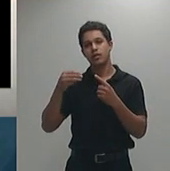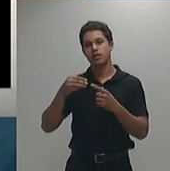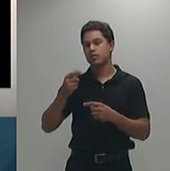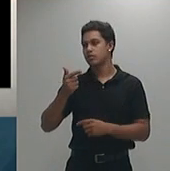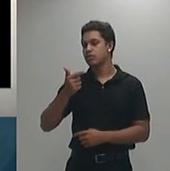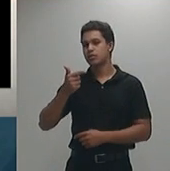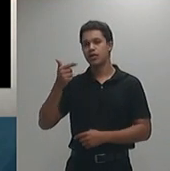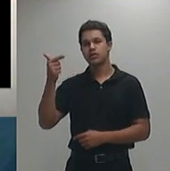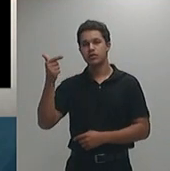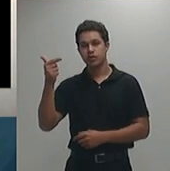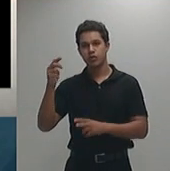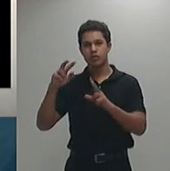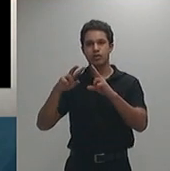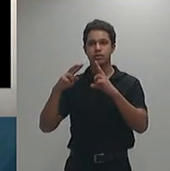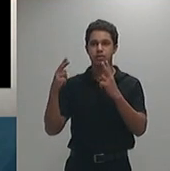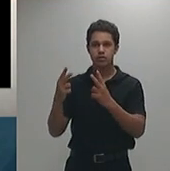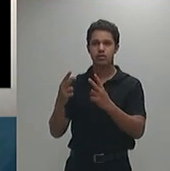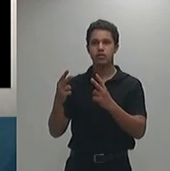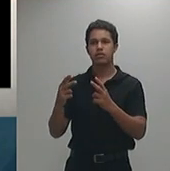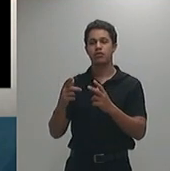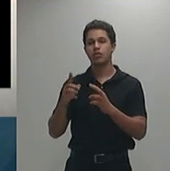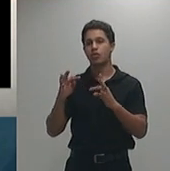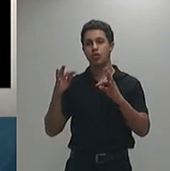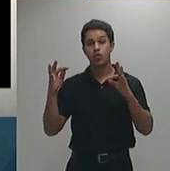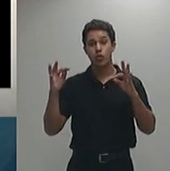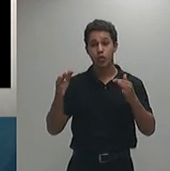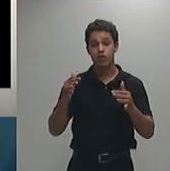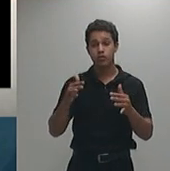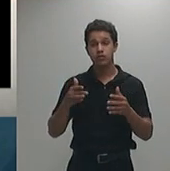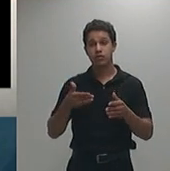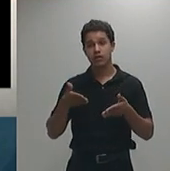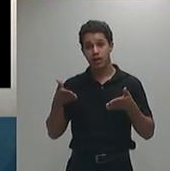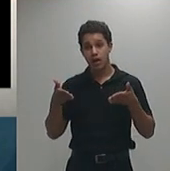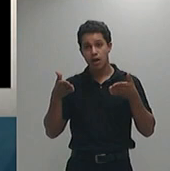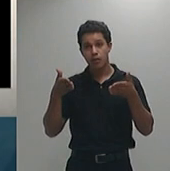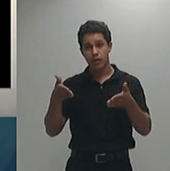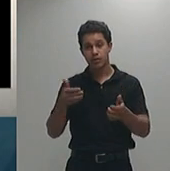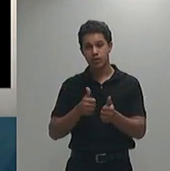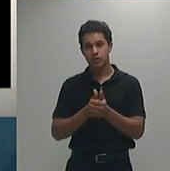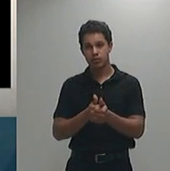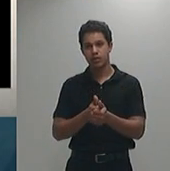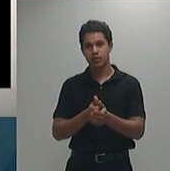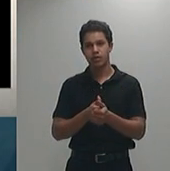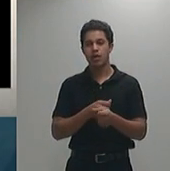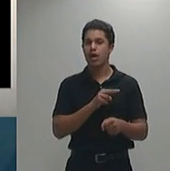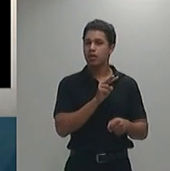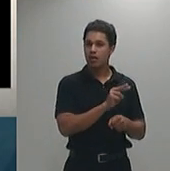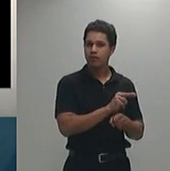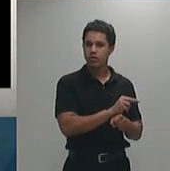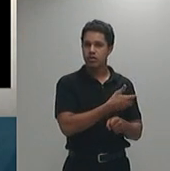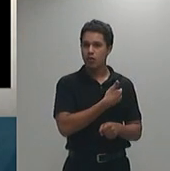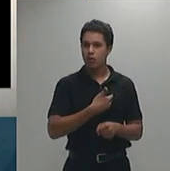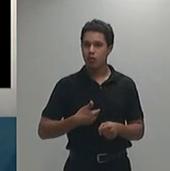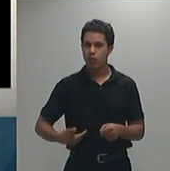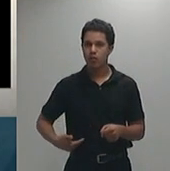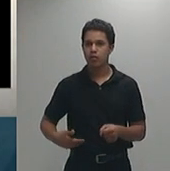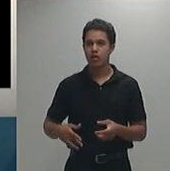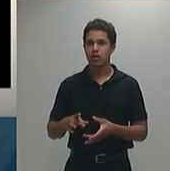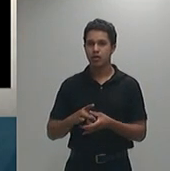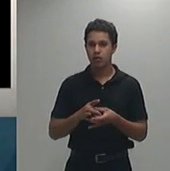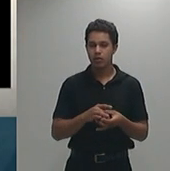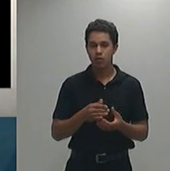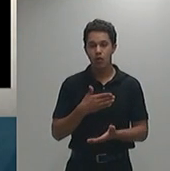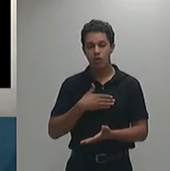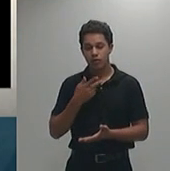a segunda sessão do casal que ora senhores o abençoarei Pública da União ela gostaria a inicialmente